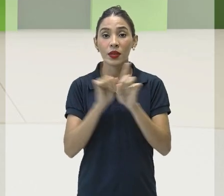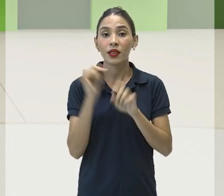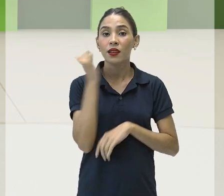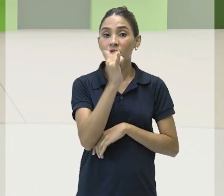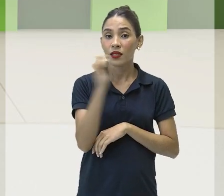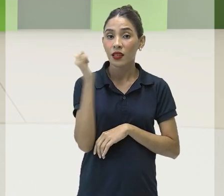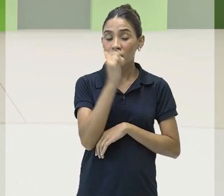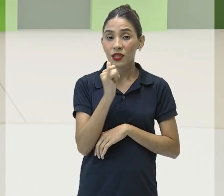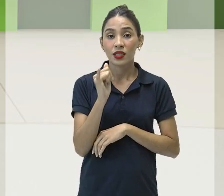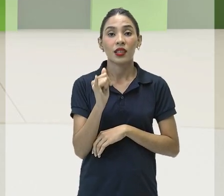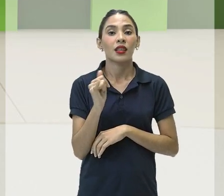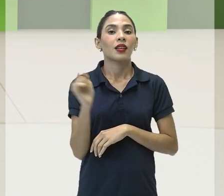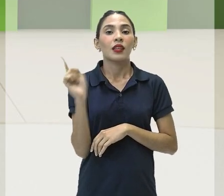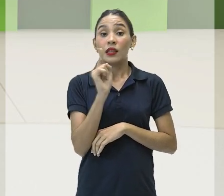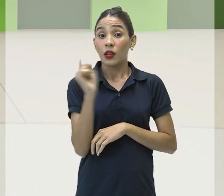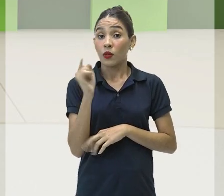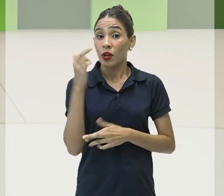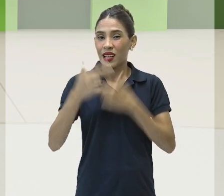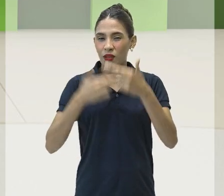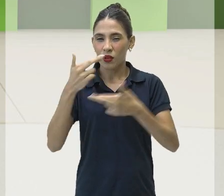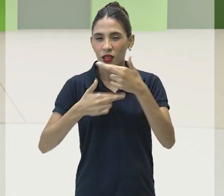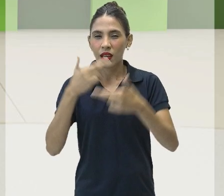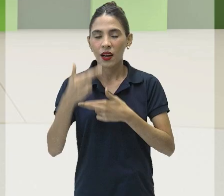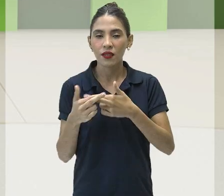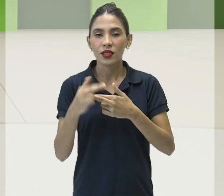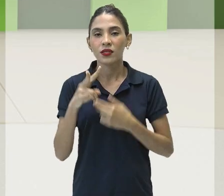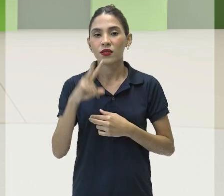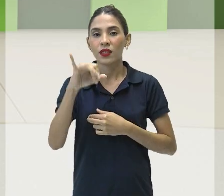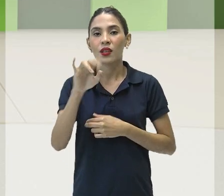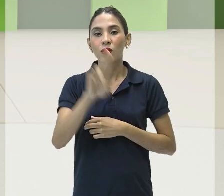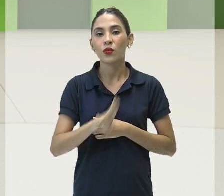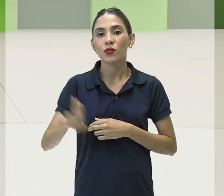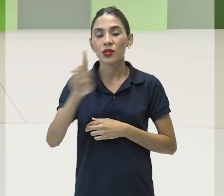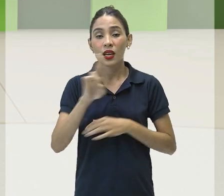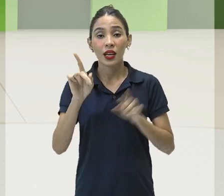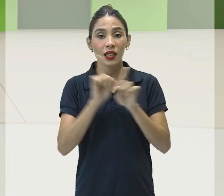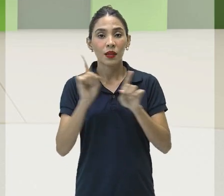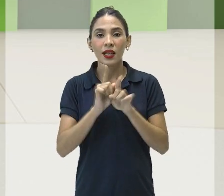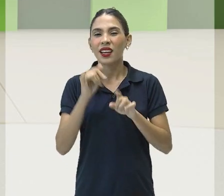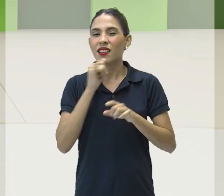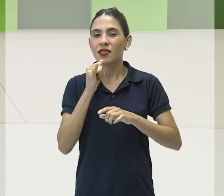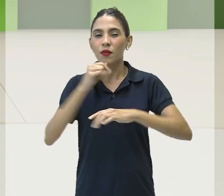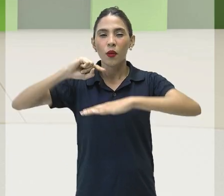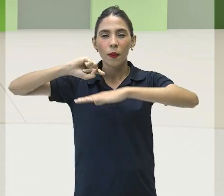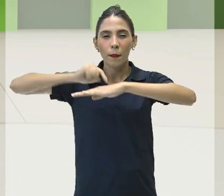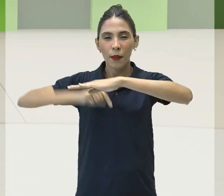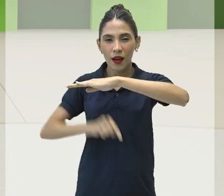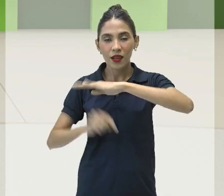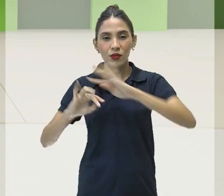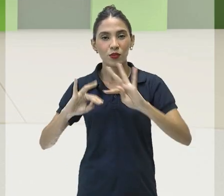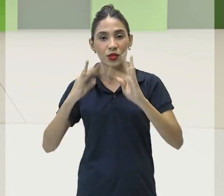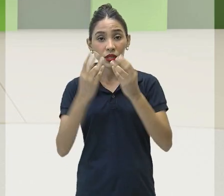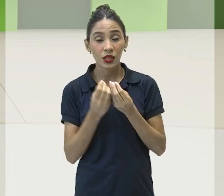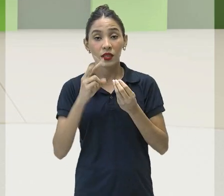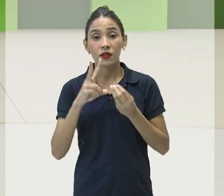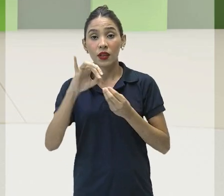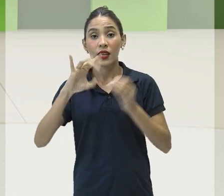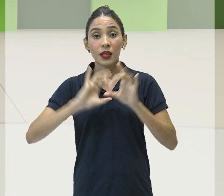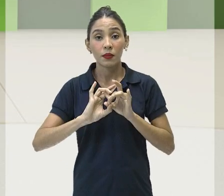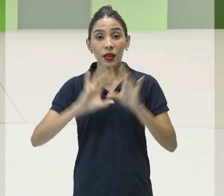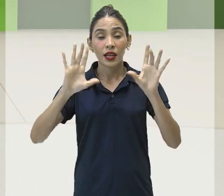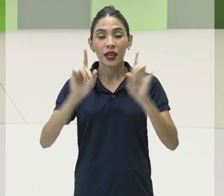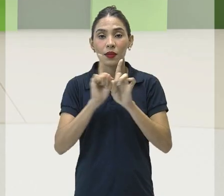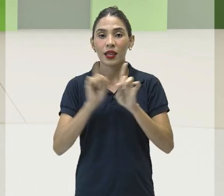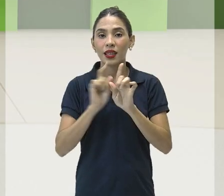fontes não renováveis. Aquelas ali combustíveis fósseis. E esses combustíveis vão liberar ali